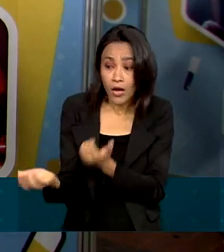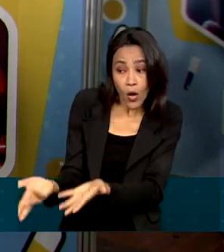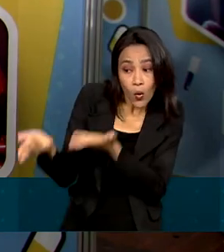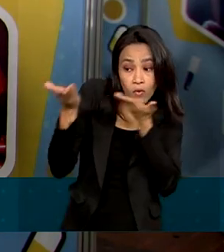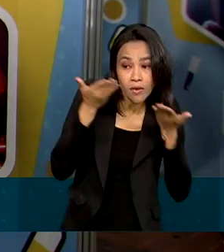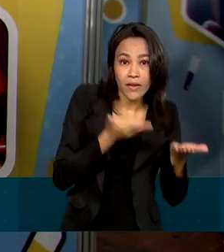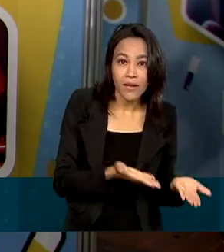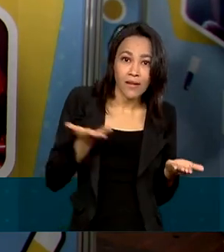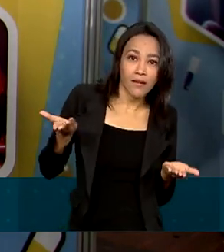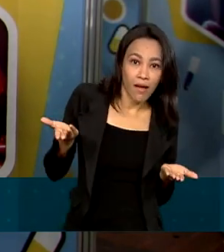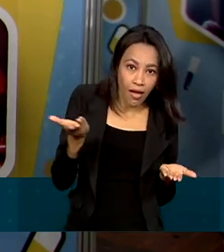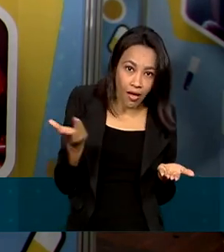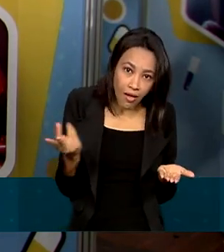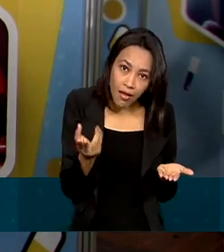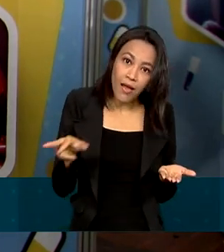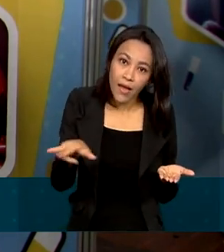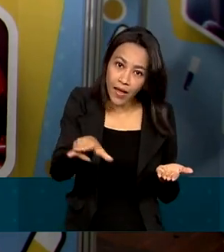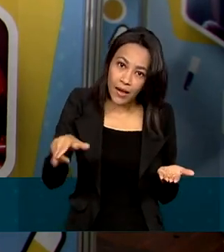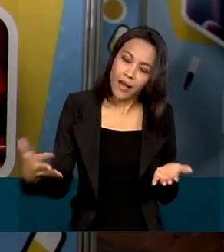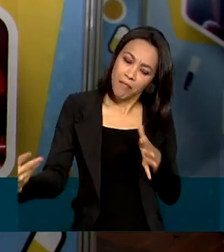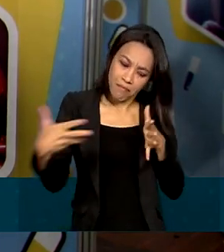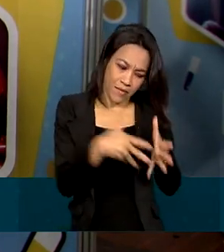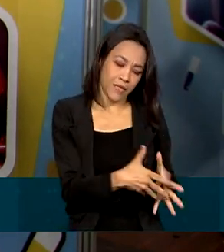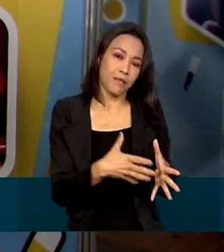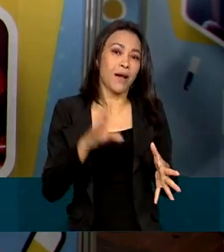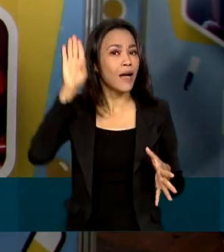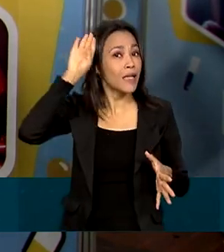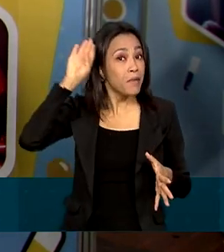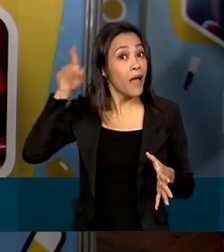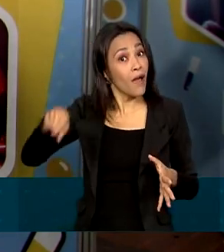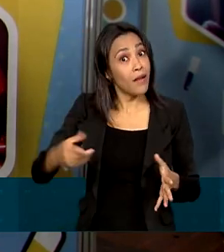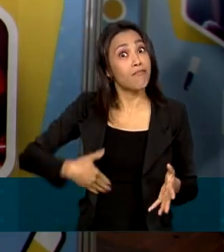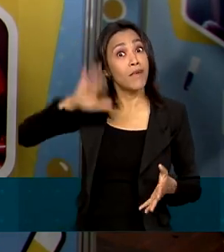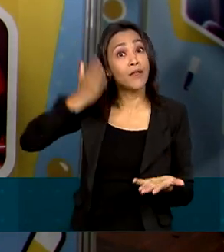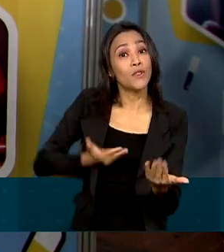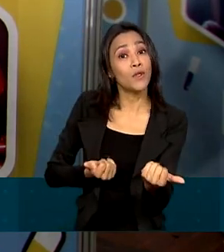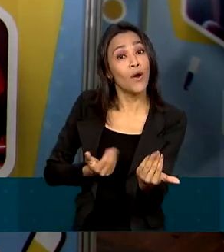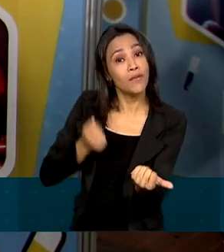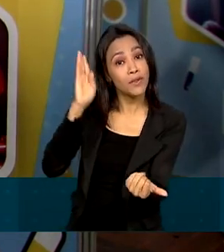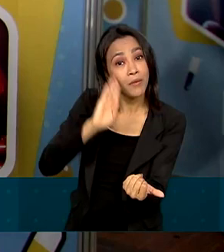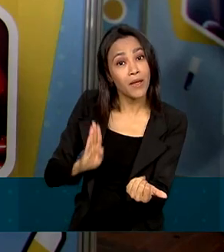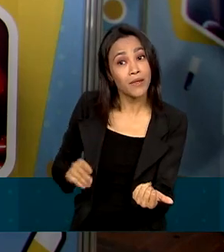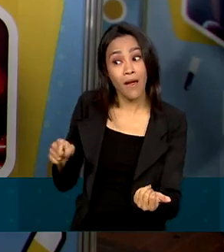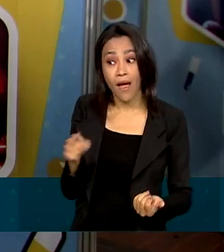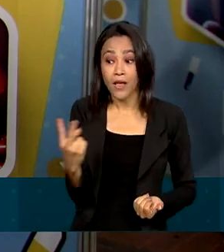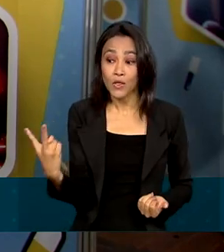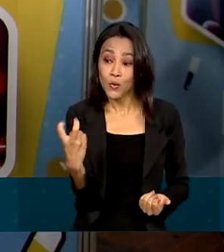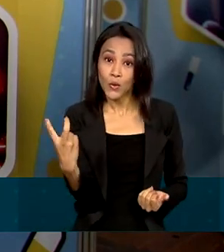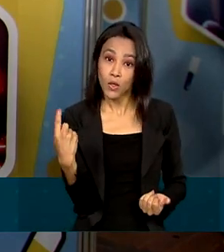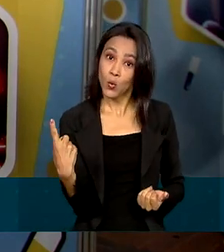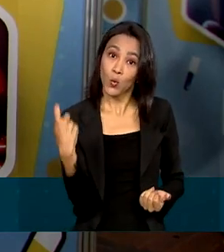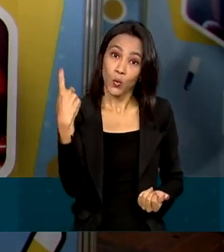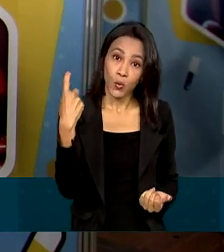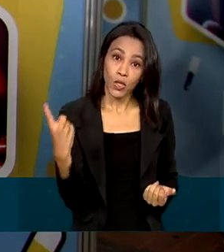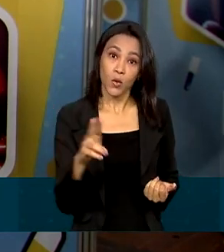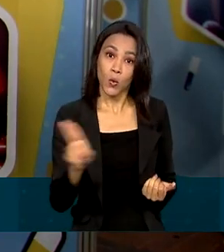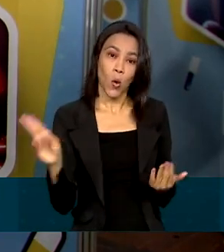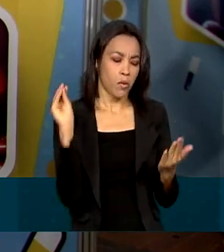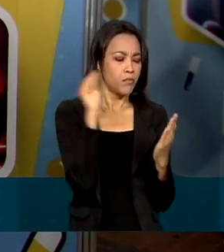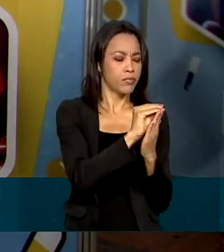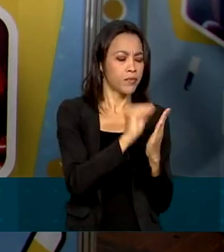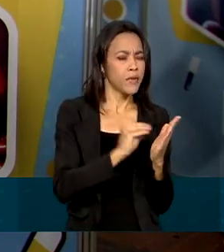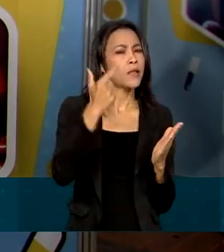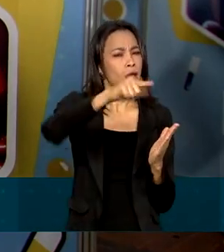convidando a participar da academia. Então elas são as mais jovens cientistas do Brasil, porque elas são as únicas cadastradas. Tem outras